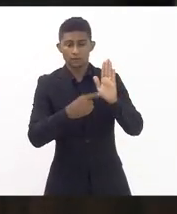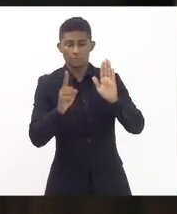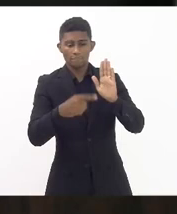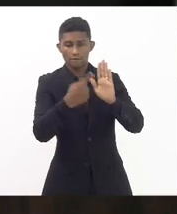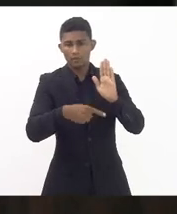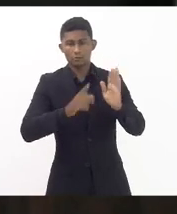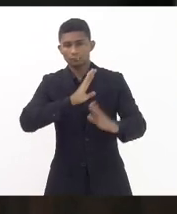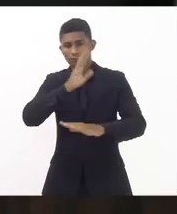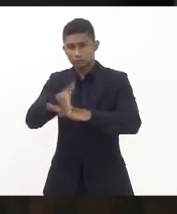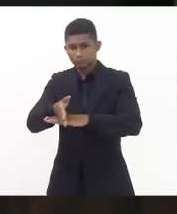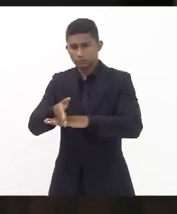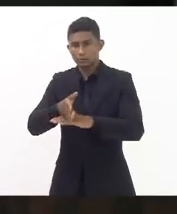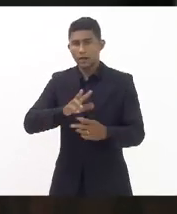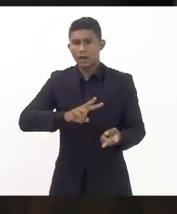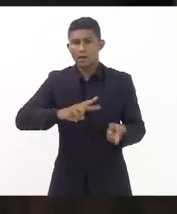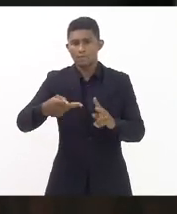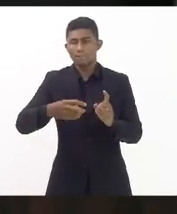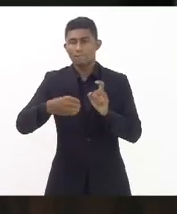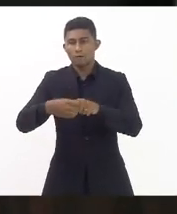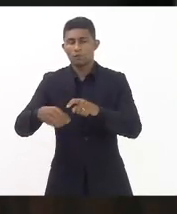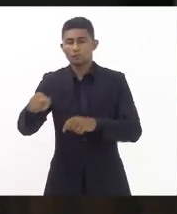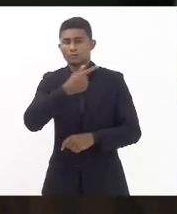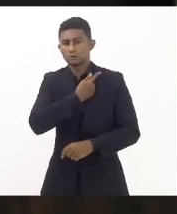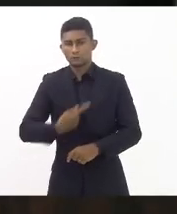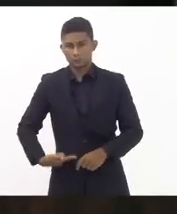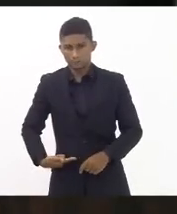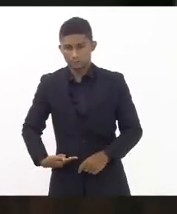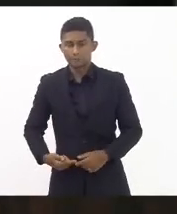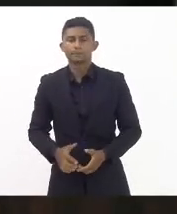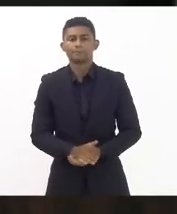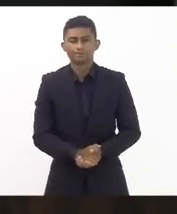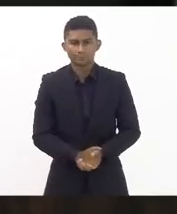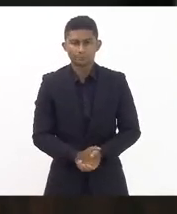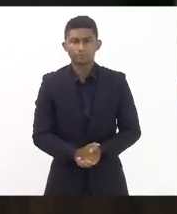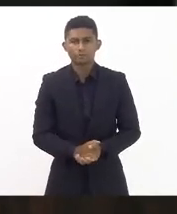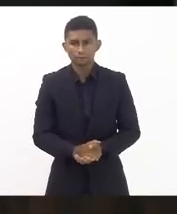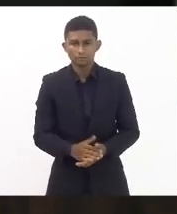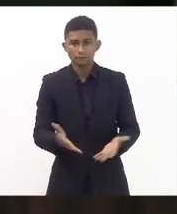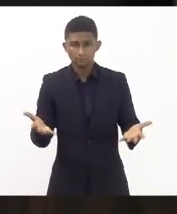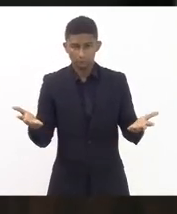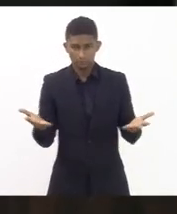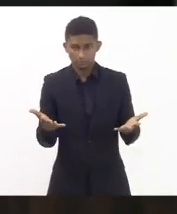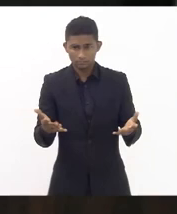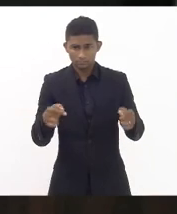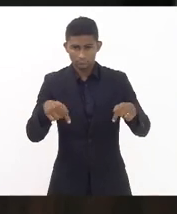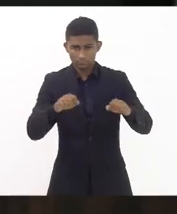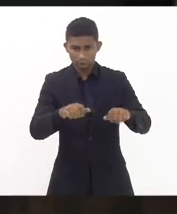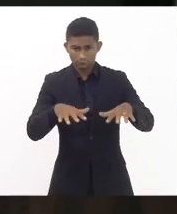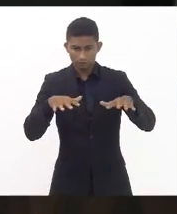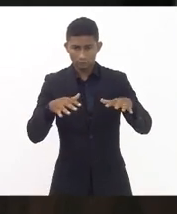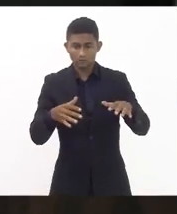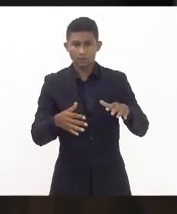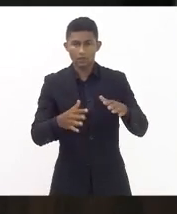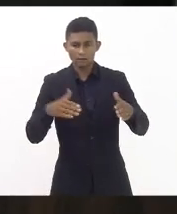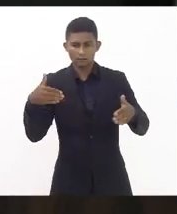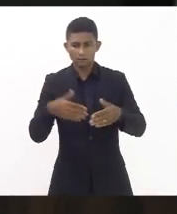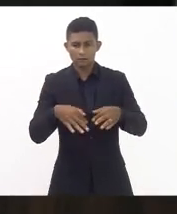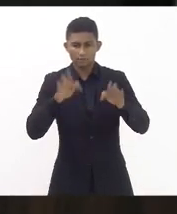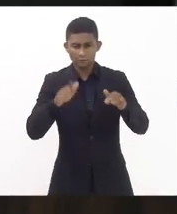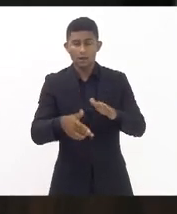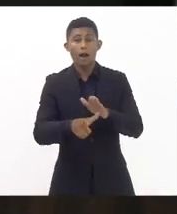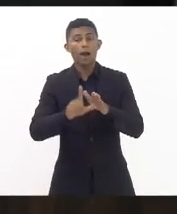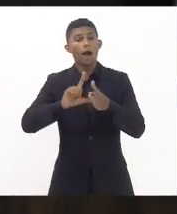governador. Nada mais a tratar na ordem do dia. A presidência, antes de encerrar os trabalhos, passa a